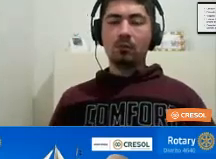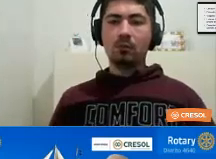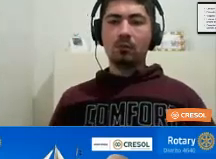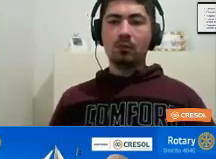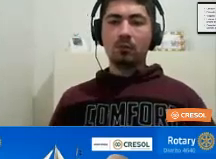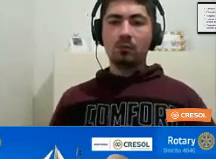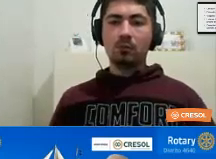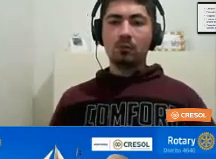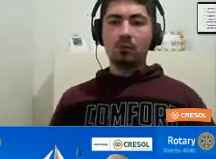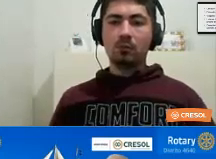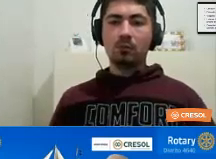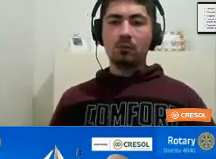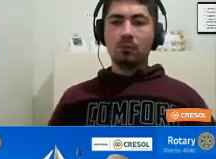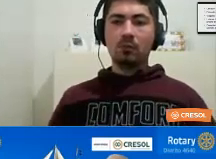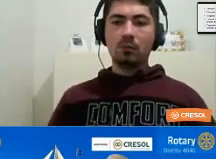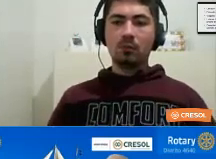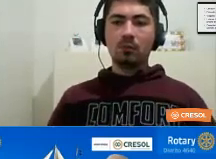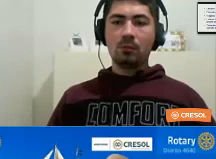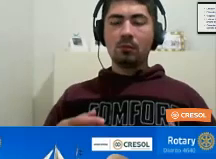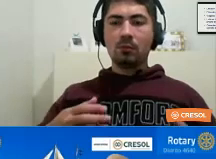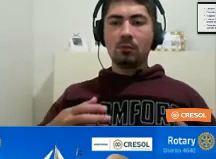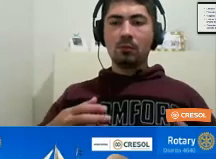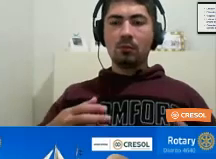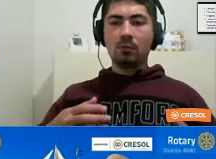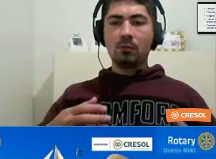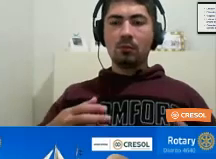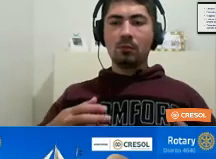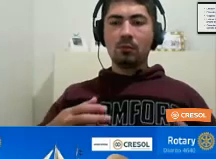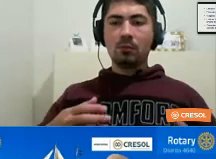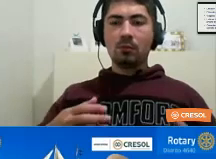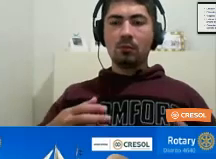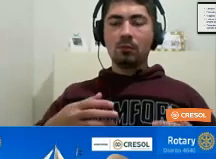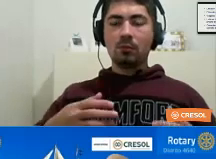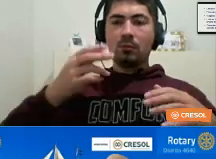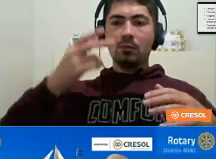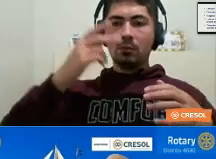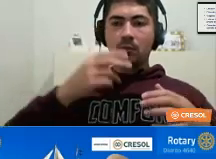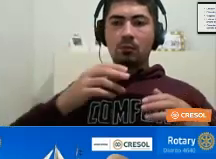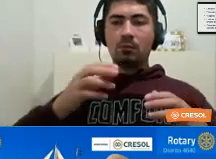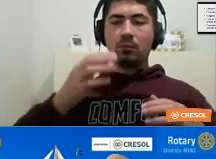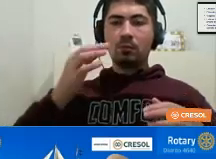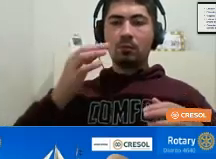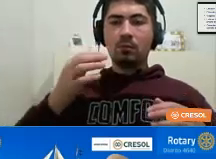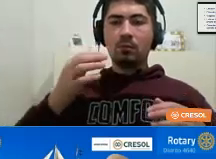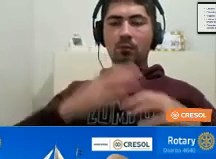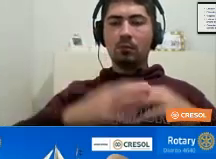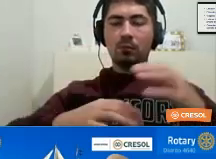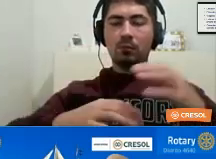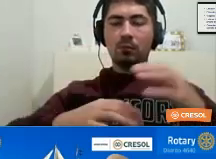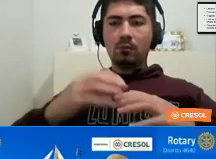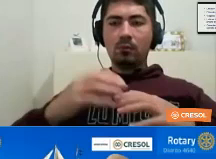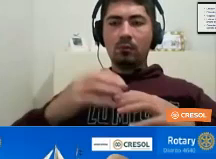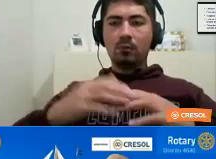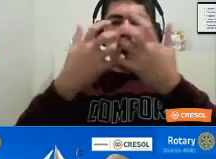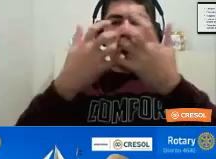parceiros de todo mundo usando as novas ferramentas online da Fundação Rotary. O companheiro Adir falou